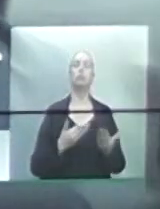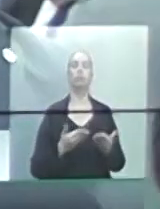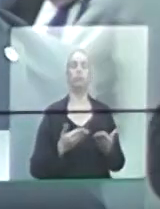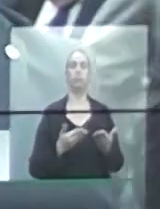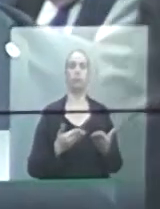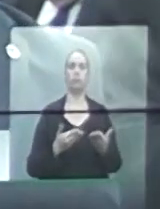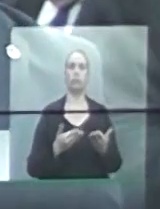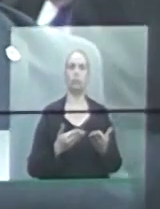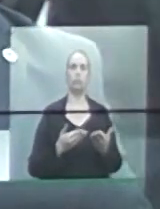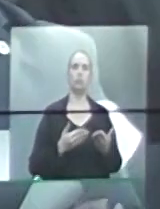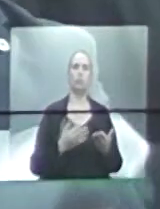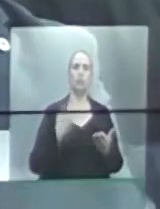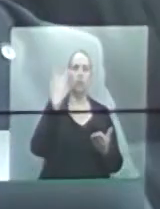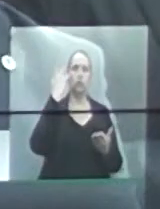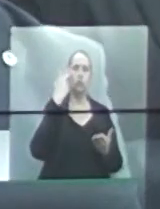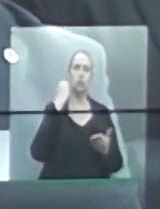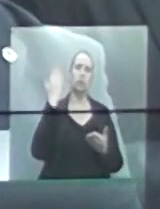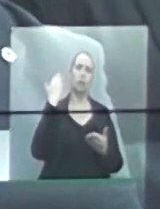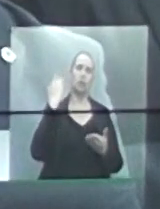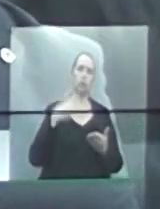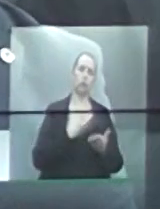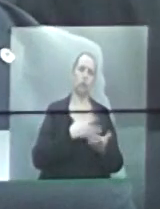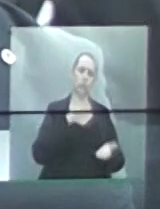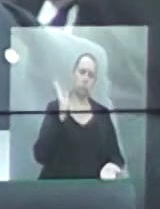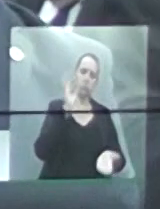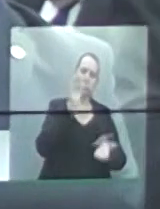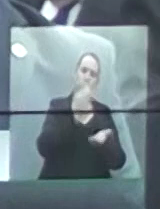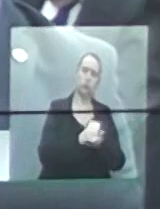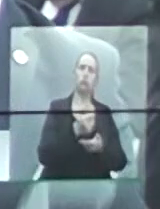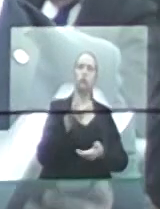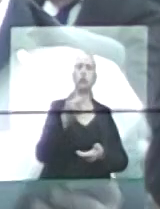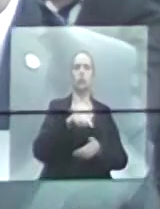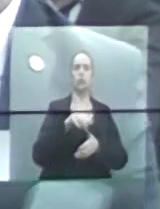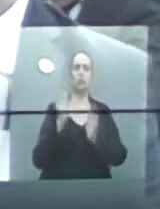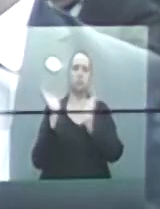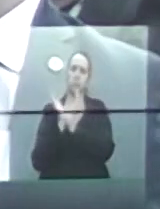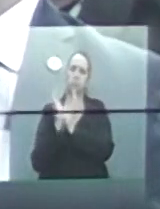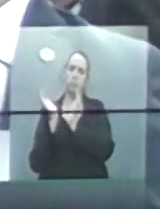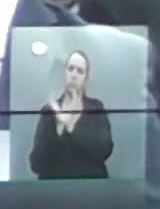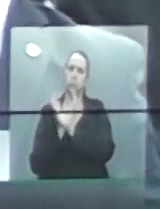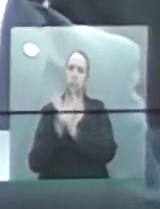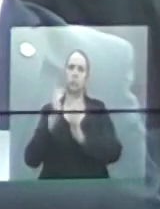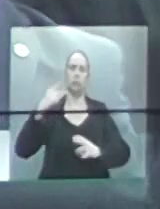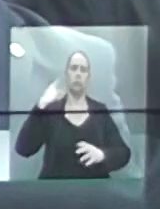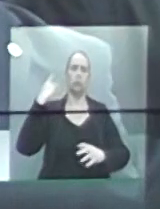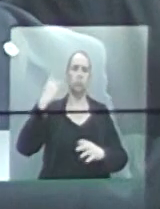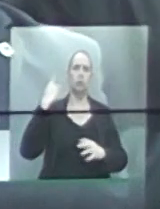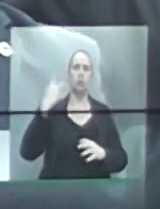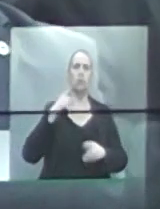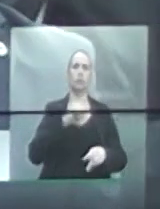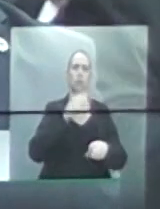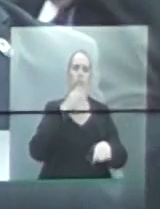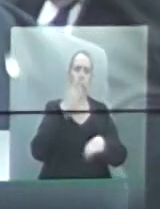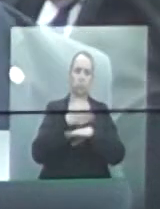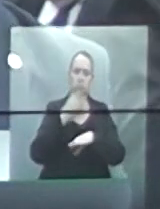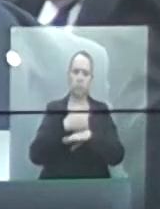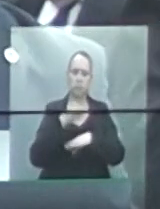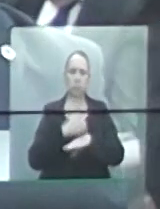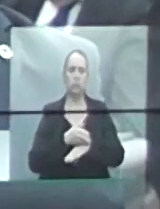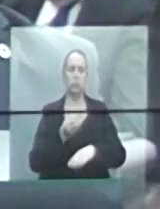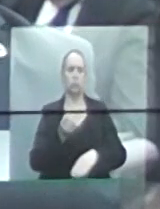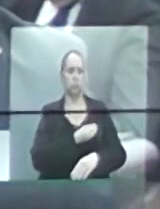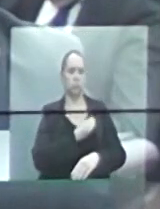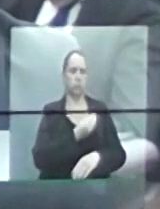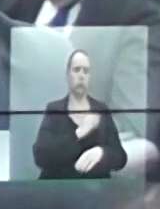dias nós reinstalamos a Frente Parlamentar, tivemos a presença de todos os representantes da Santa Casa